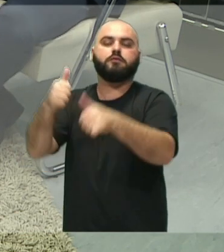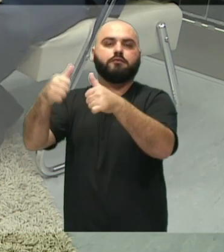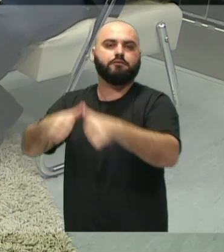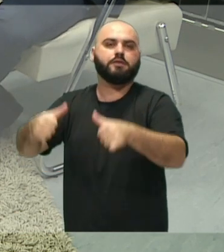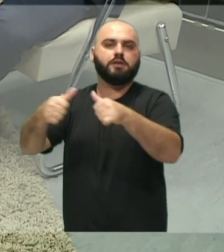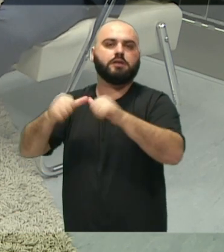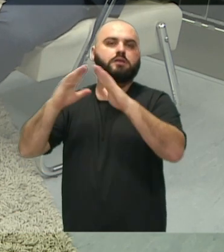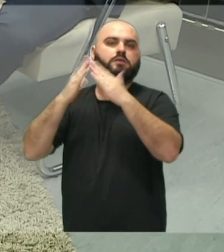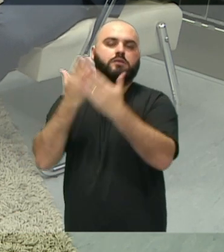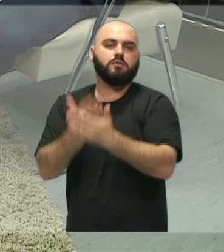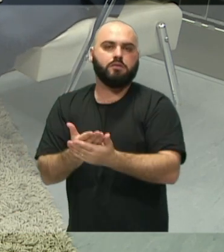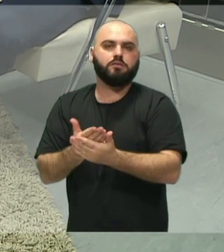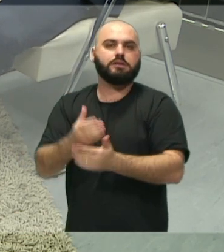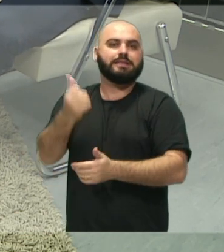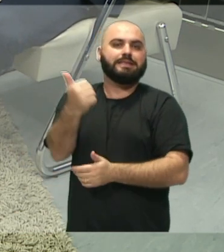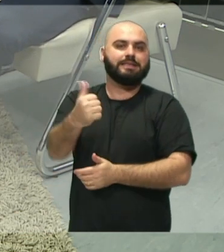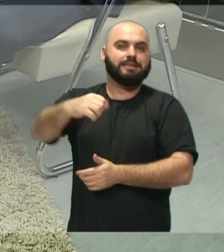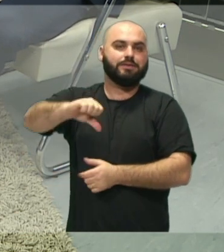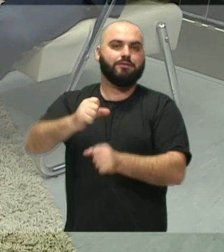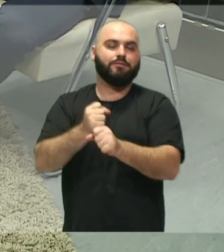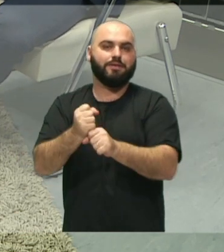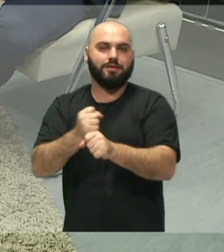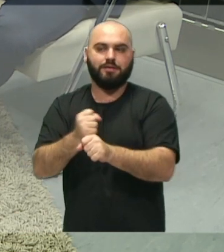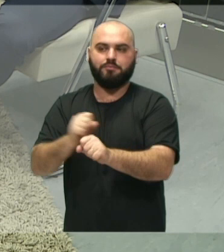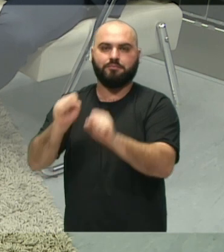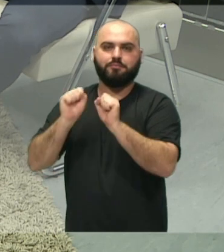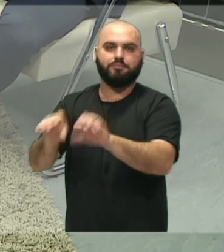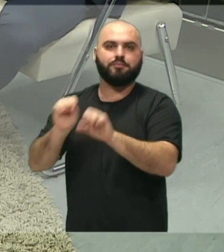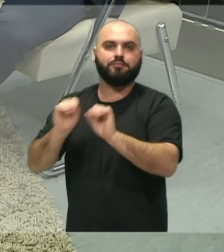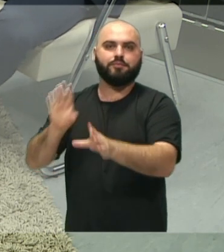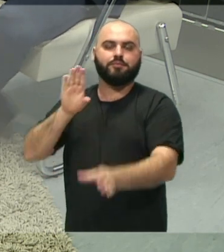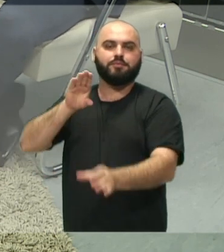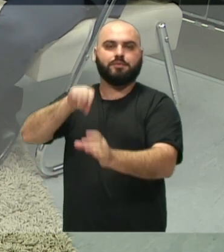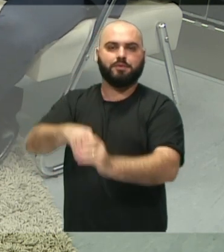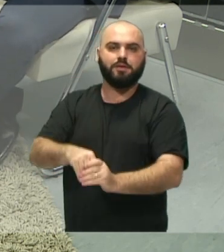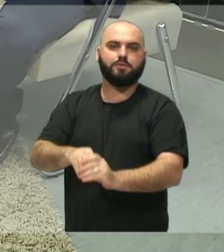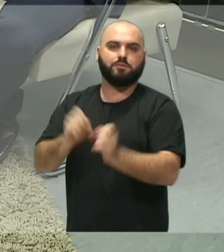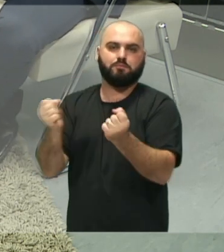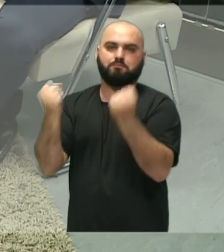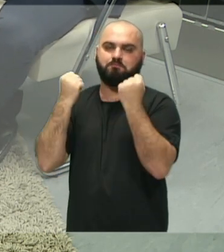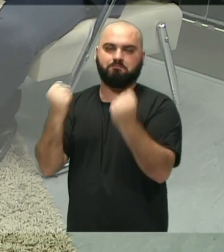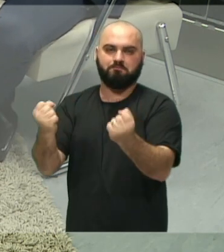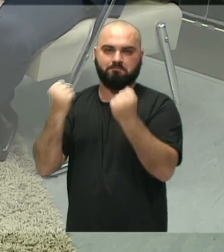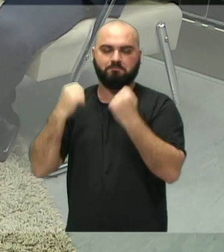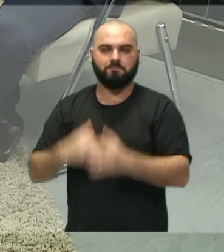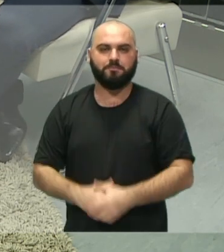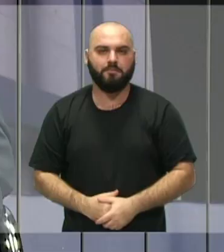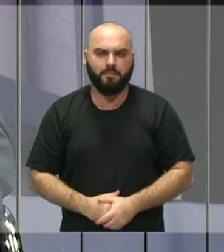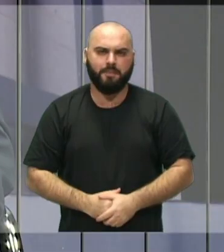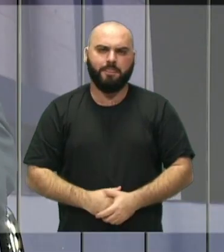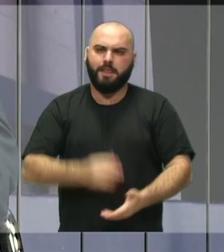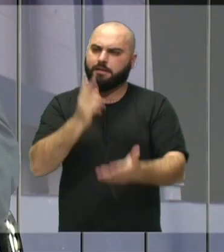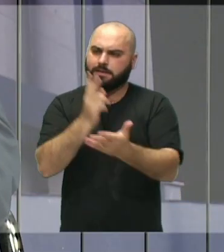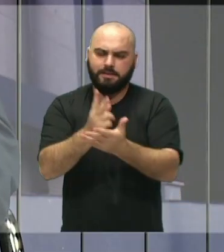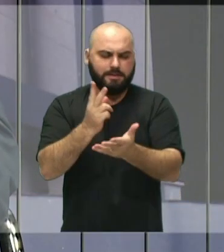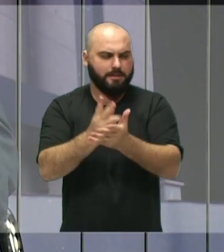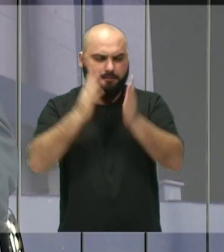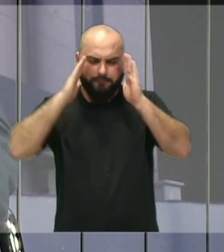permaneci no Colégio São José por 19 anos, lecionando dentro da disciplina de Educação Física. Então a minha trajetória ela foi sempre